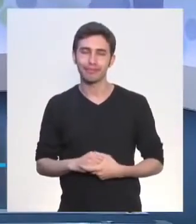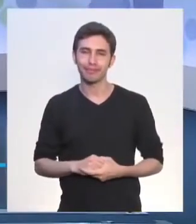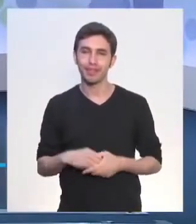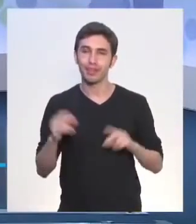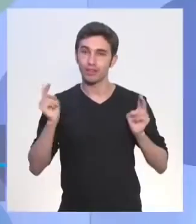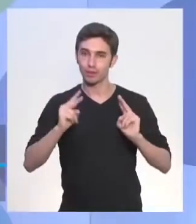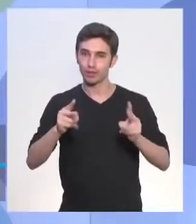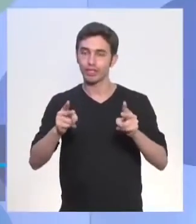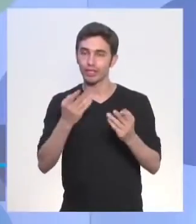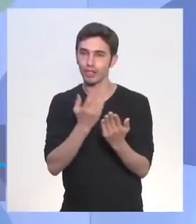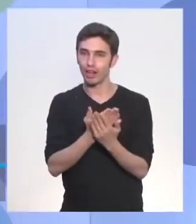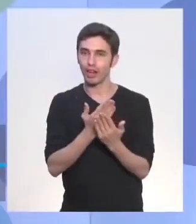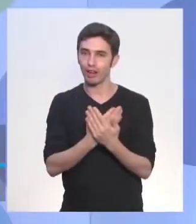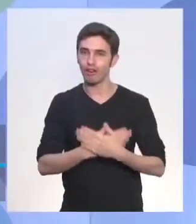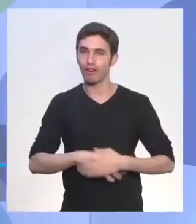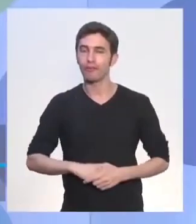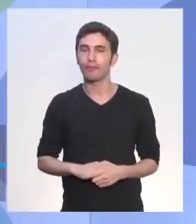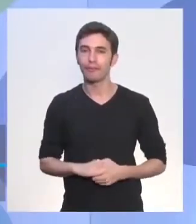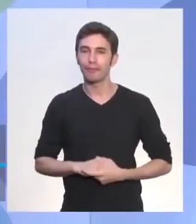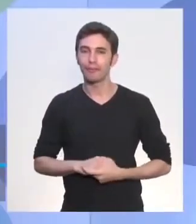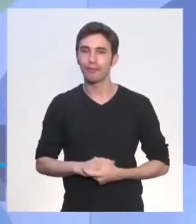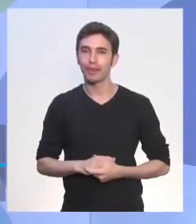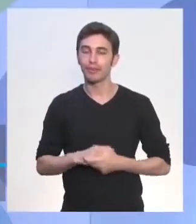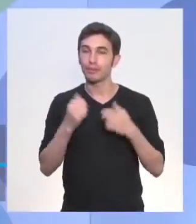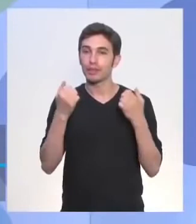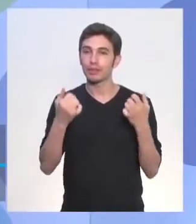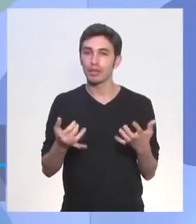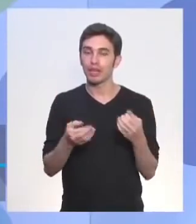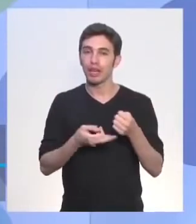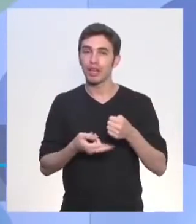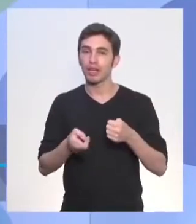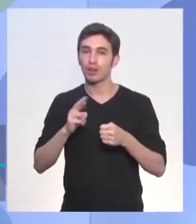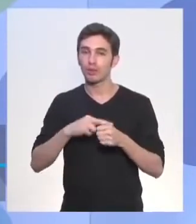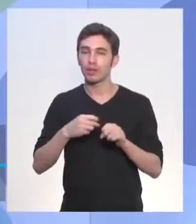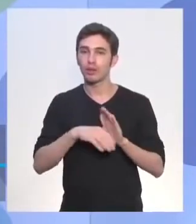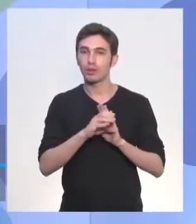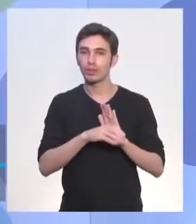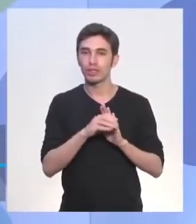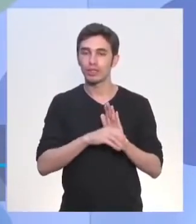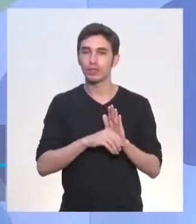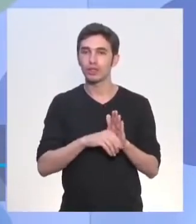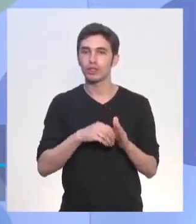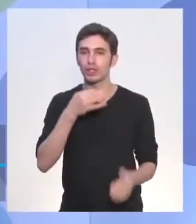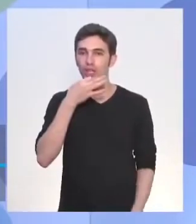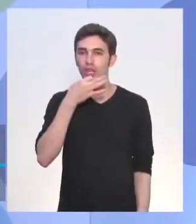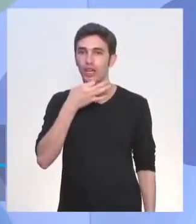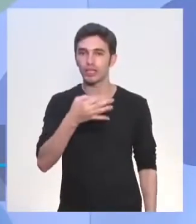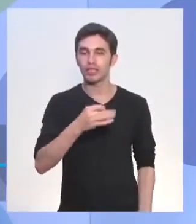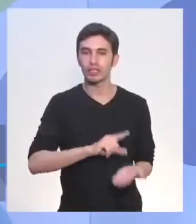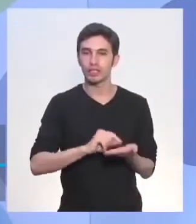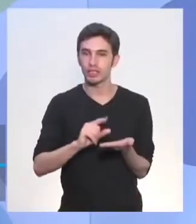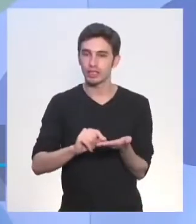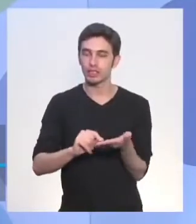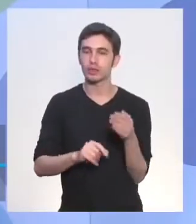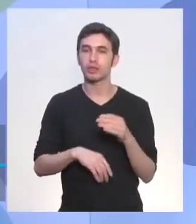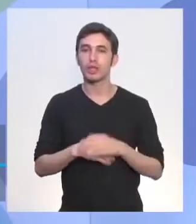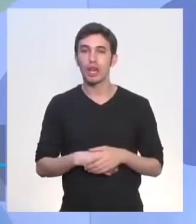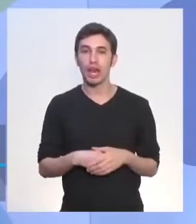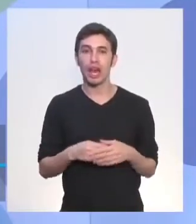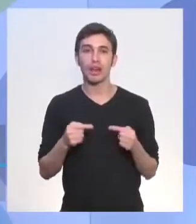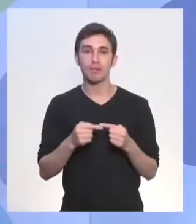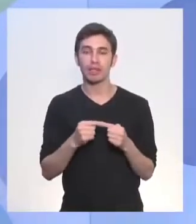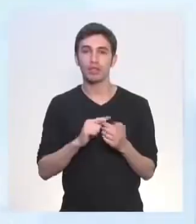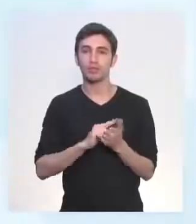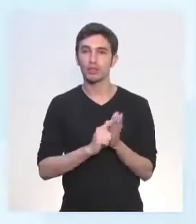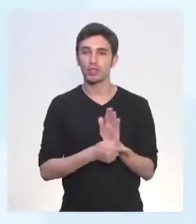seguir, então, com a nossa aula. Vamos falar um pouquinho sobre o quê? Retomando o conceito de artigo de opinião. É um gênero textual muito usado na